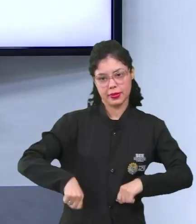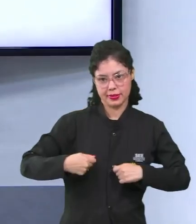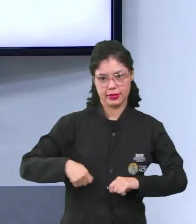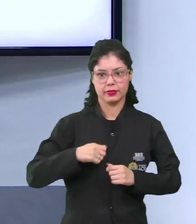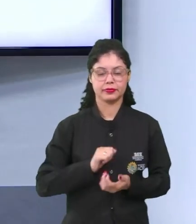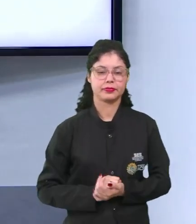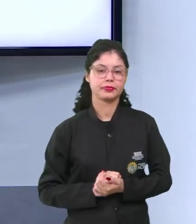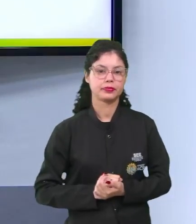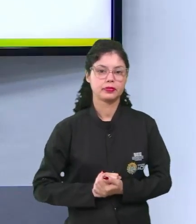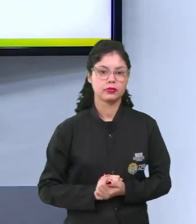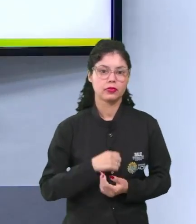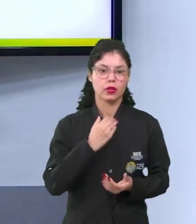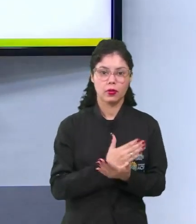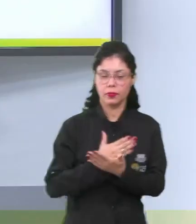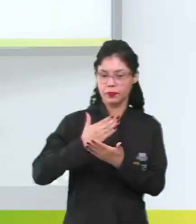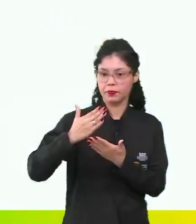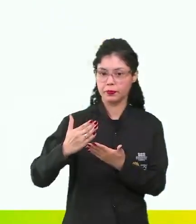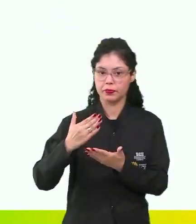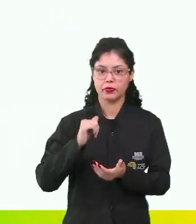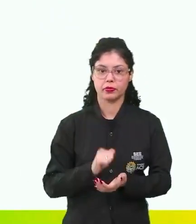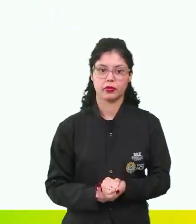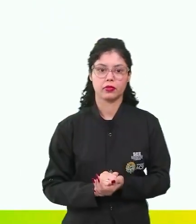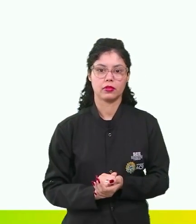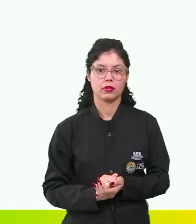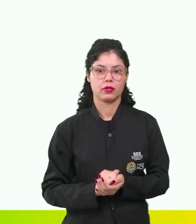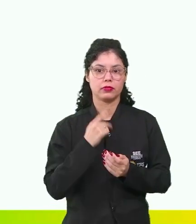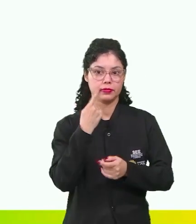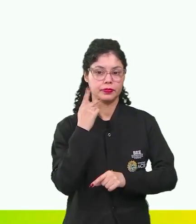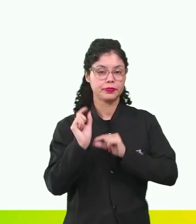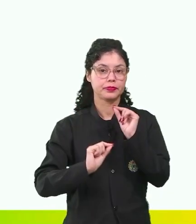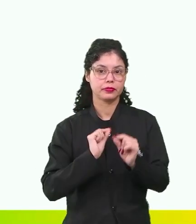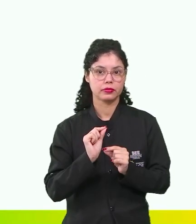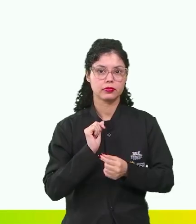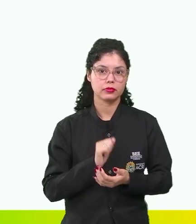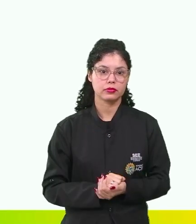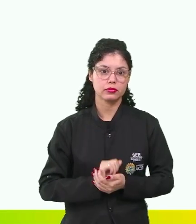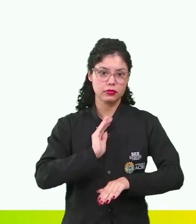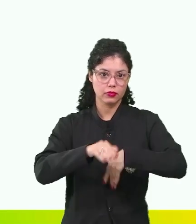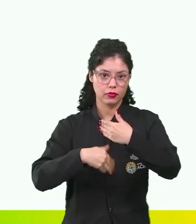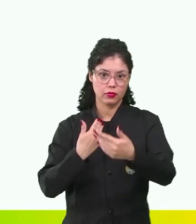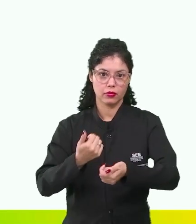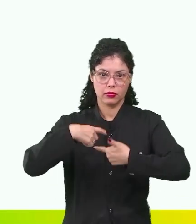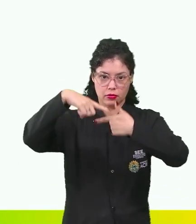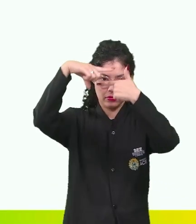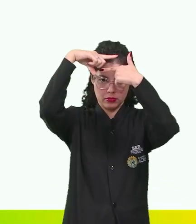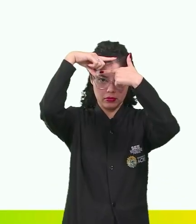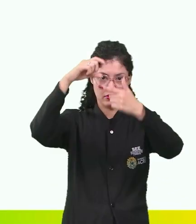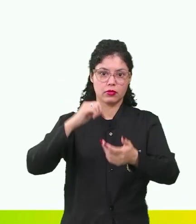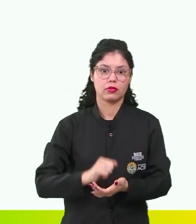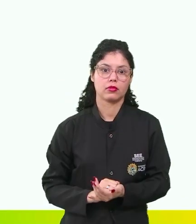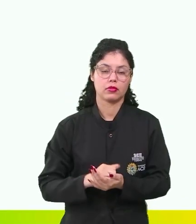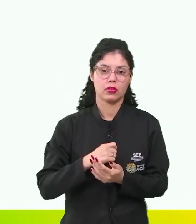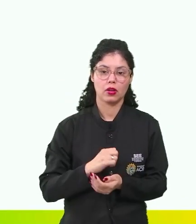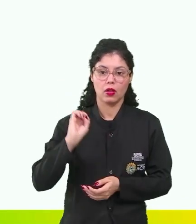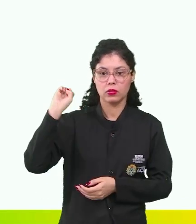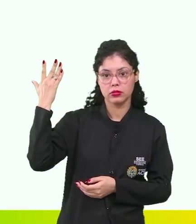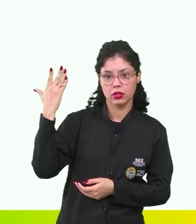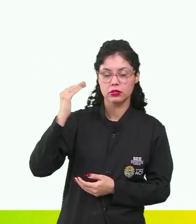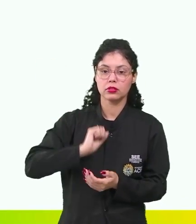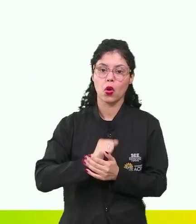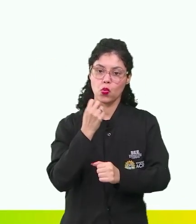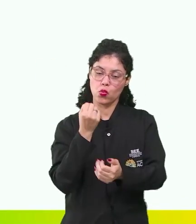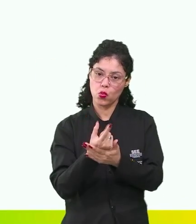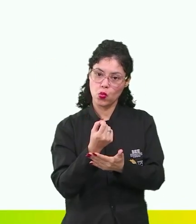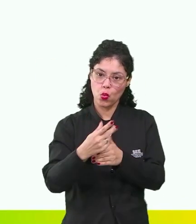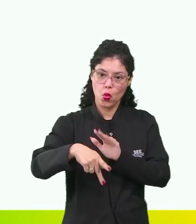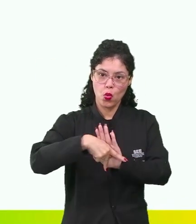necessidade. Então, para começar, a gente deve dizer o seguinte: o processo de alienação repercute no